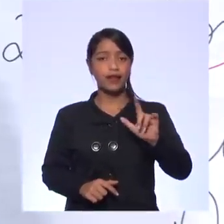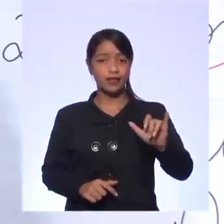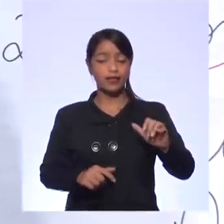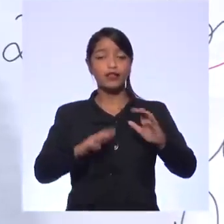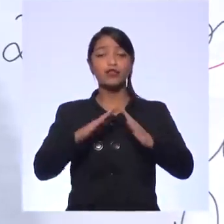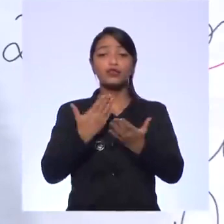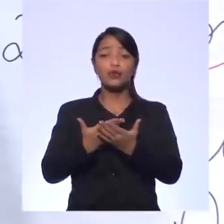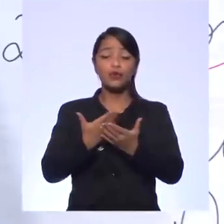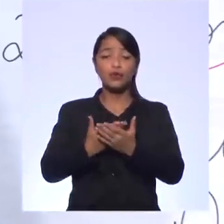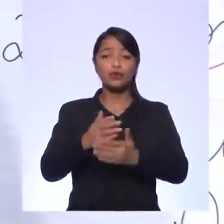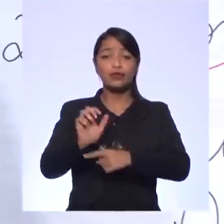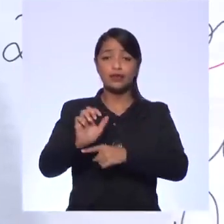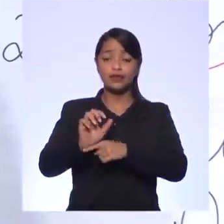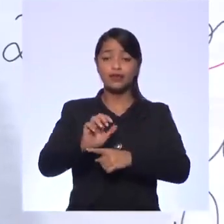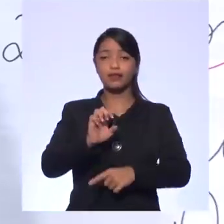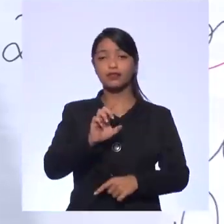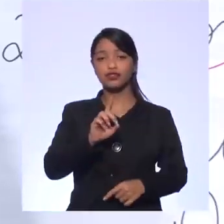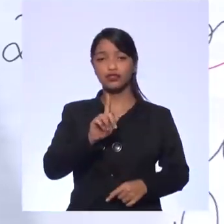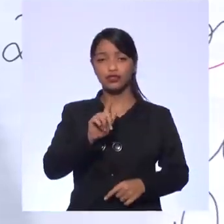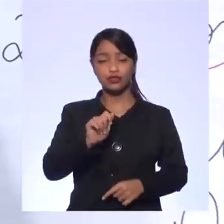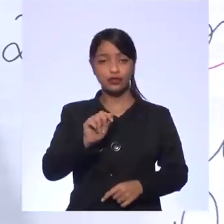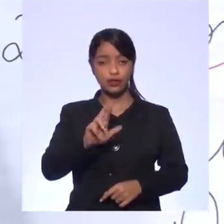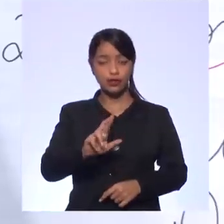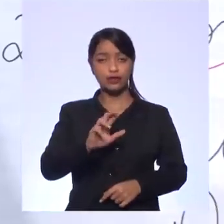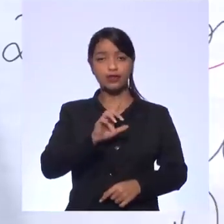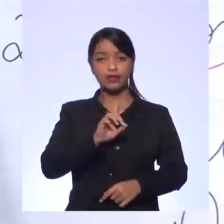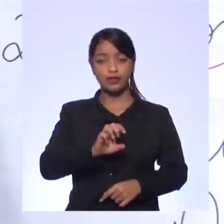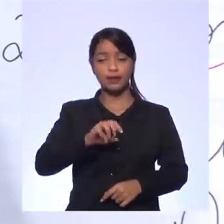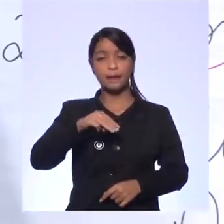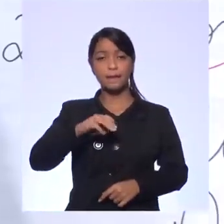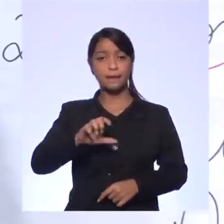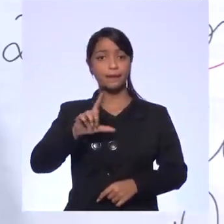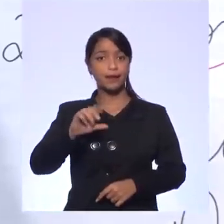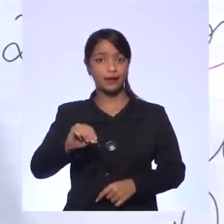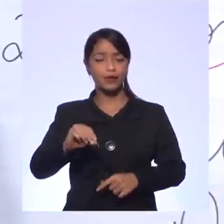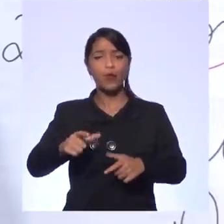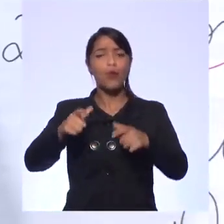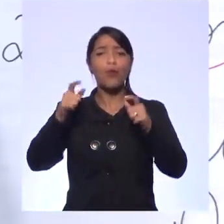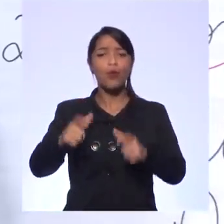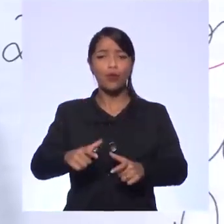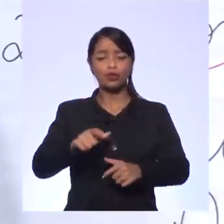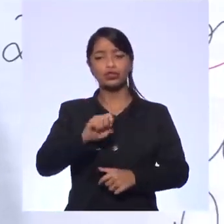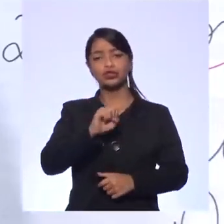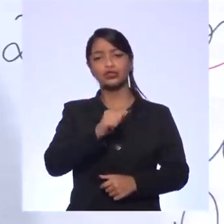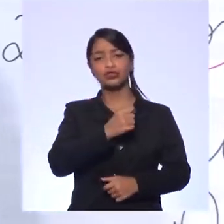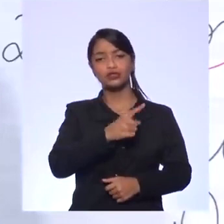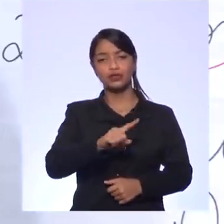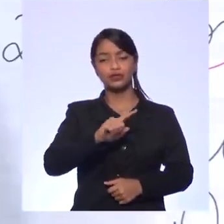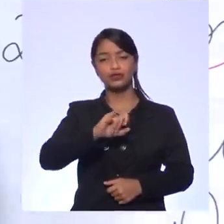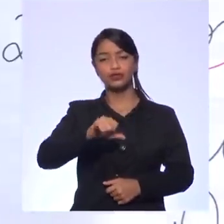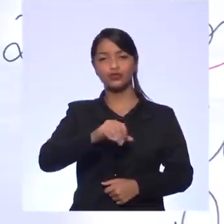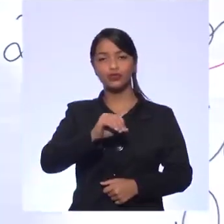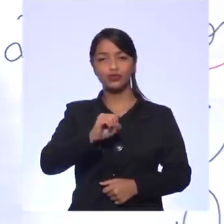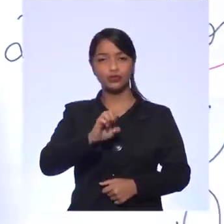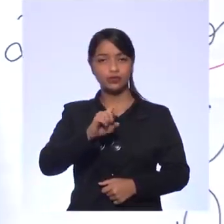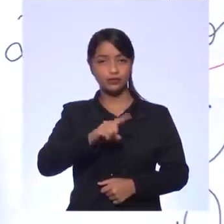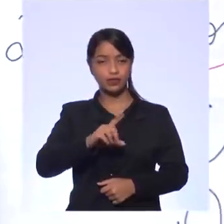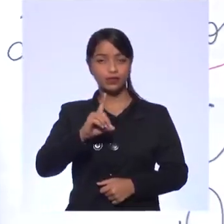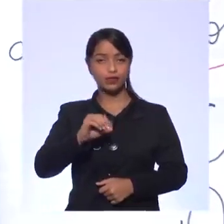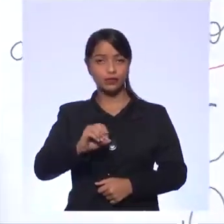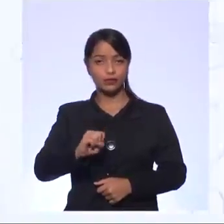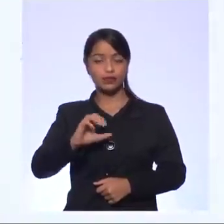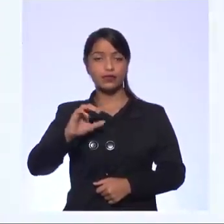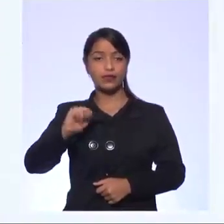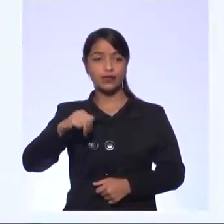Escola Estadual Edgar de Melo Matos de Castro, de São José dos Campos. A Aika vai explicar para vocês o que é cidadania.